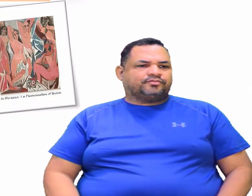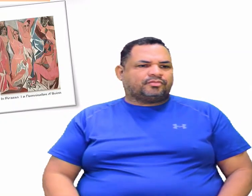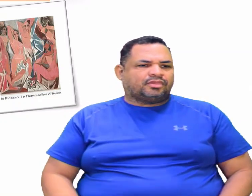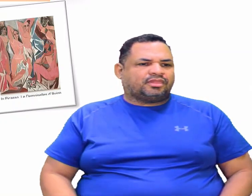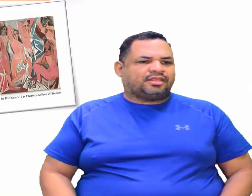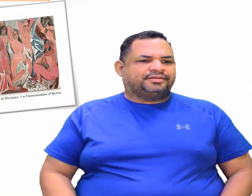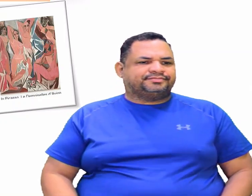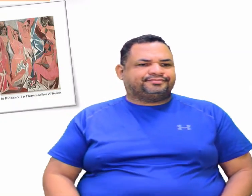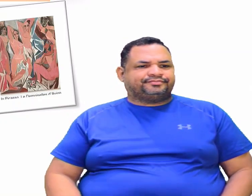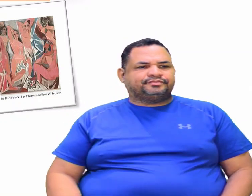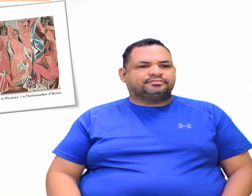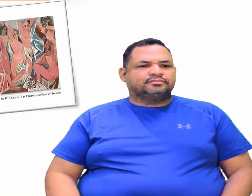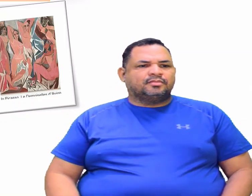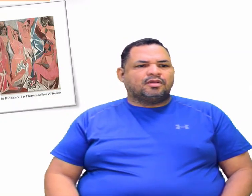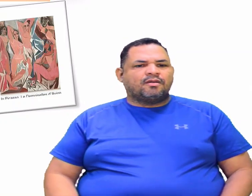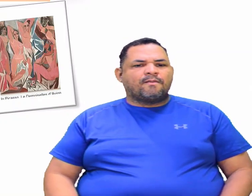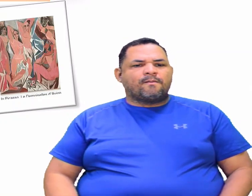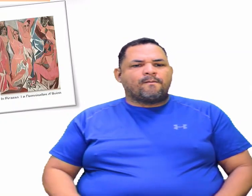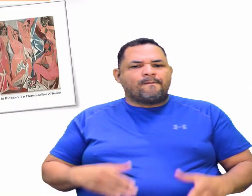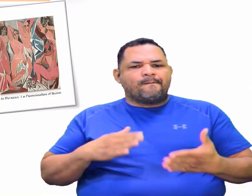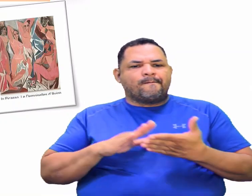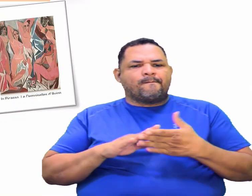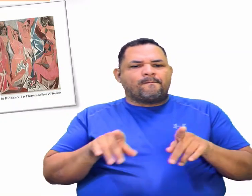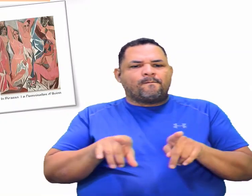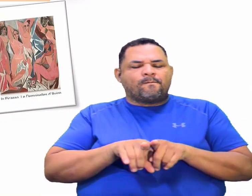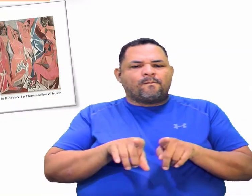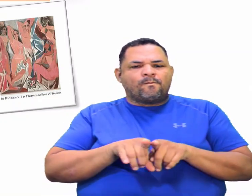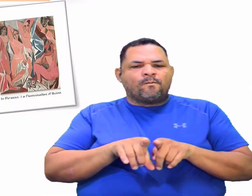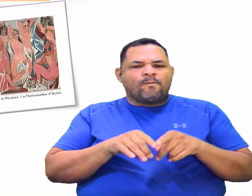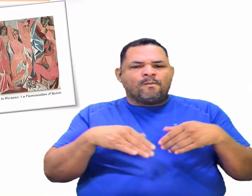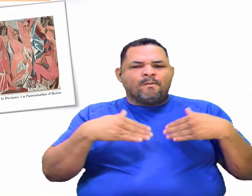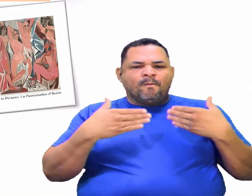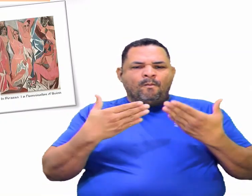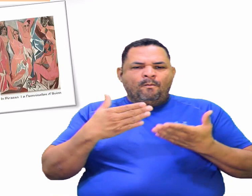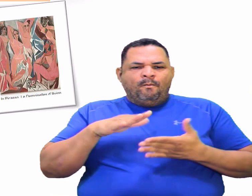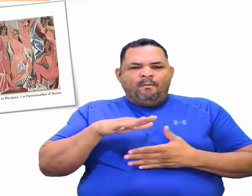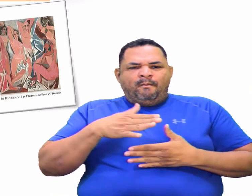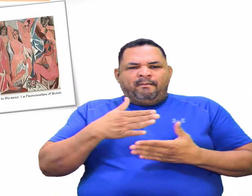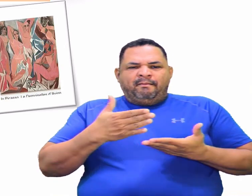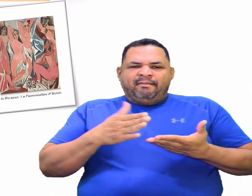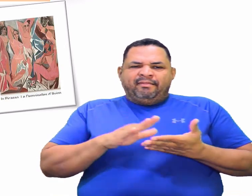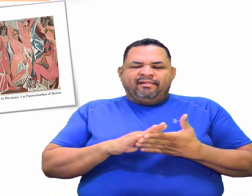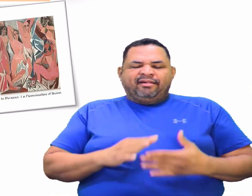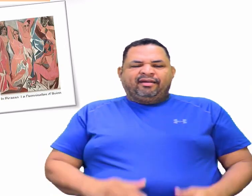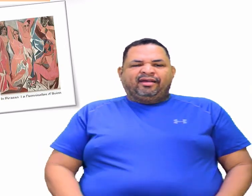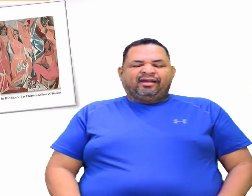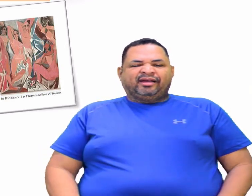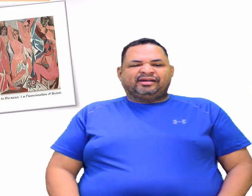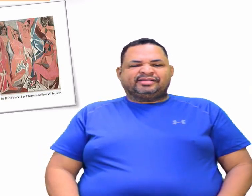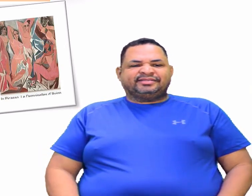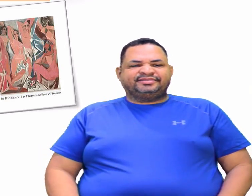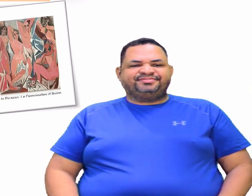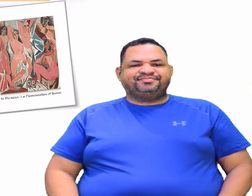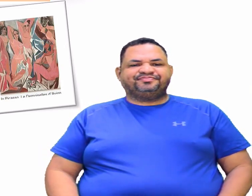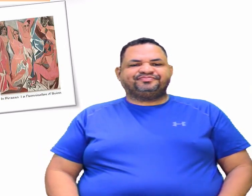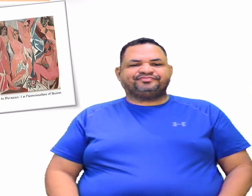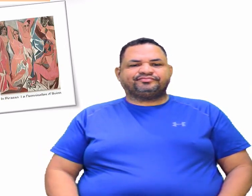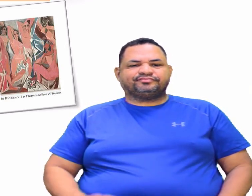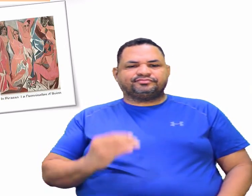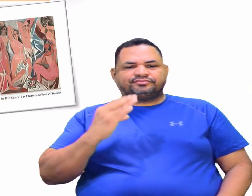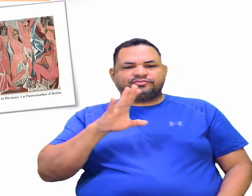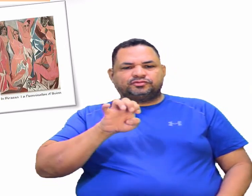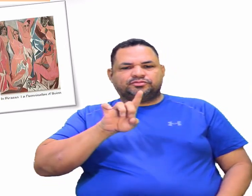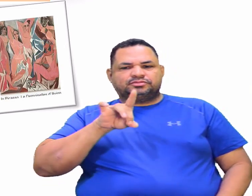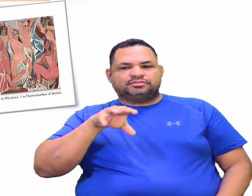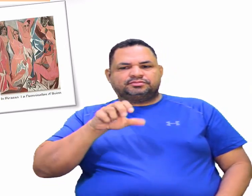aí logo então entra também Volga é mais ou menos n na na mesma época né Eh o cubismo que